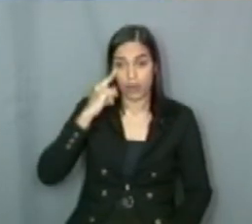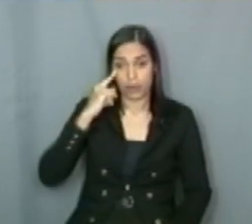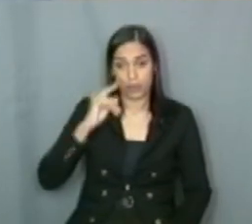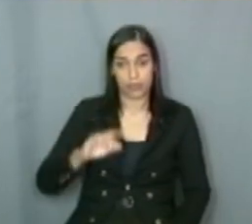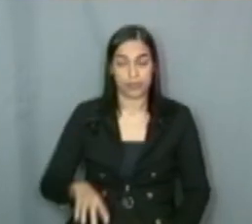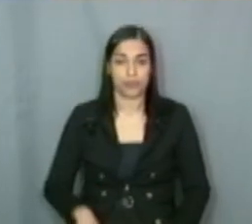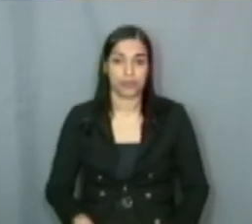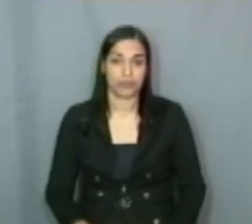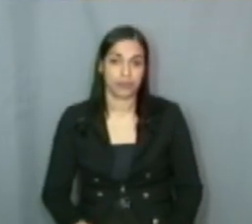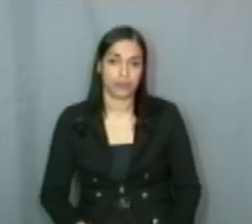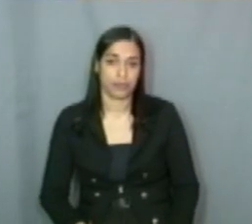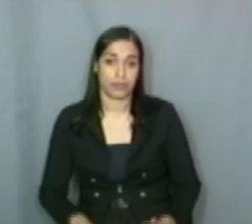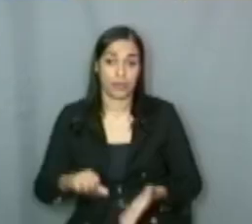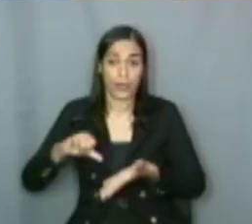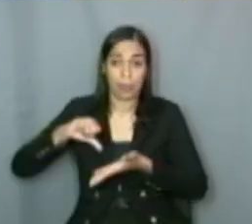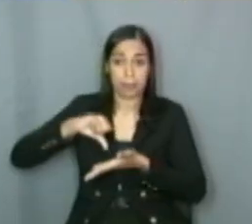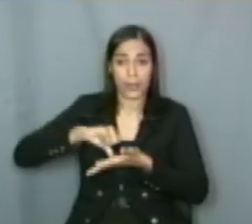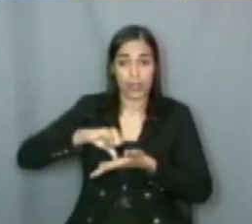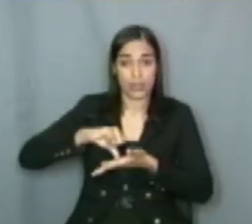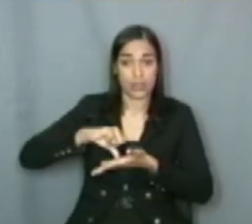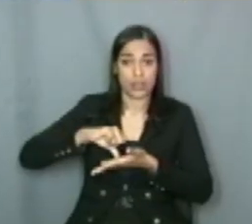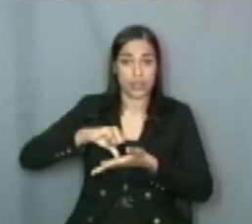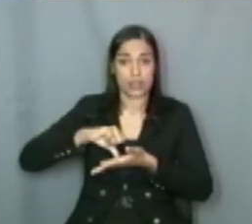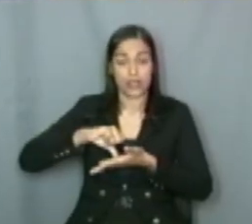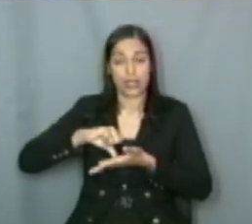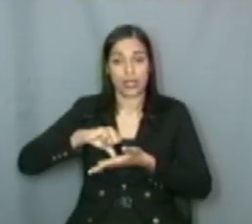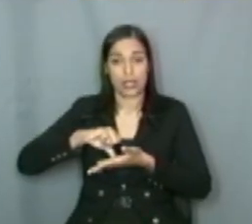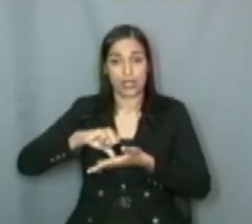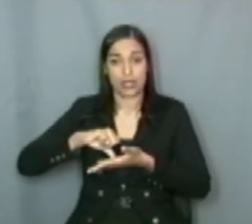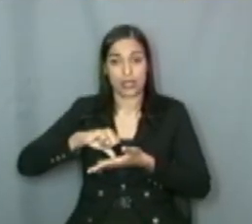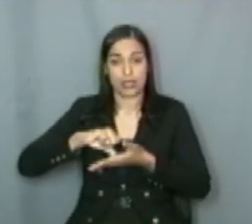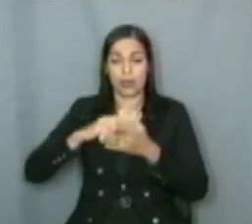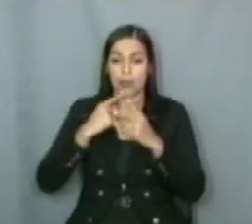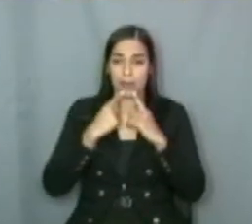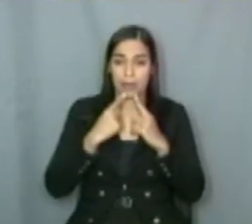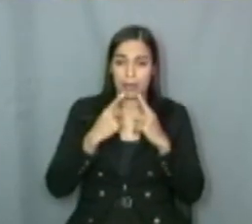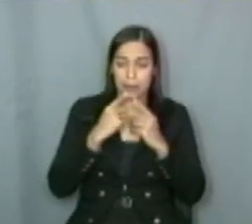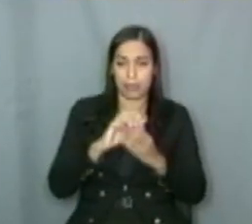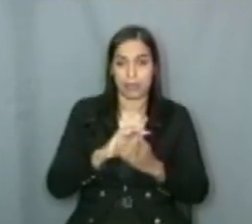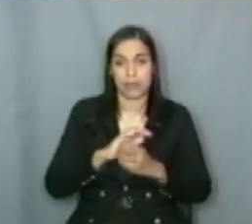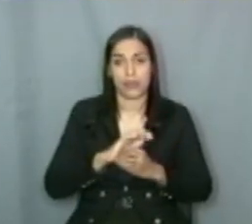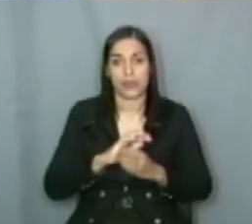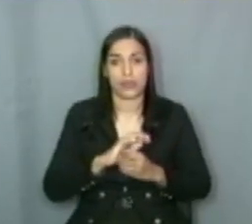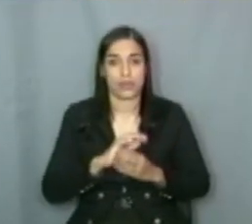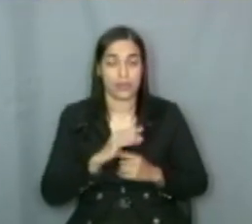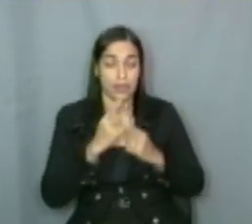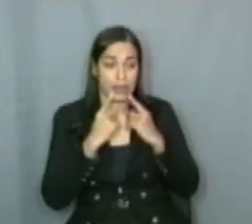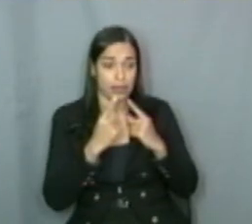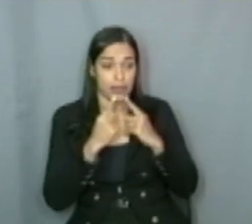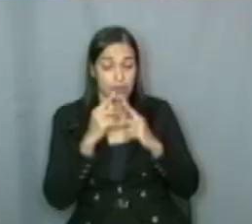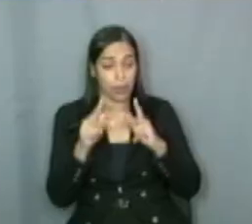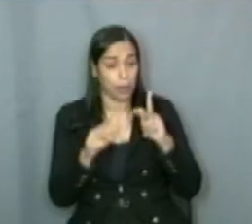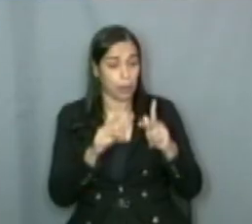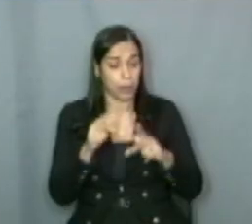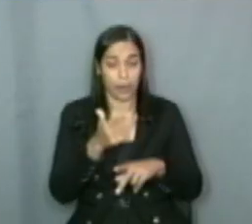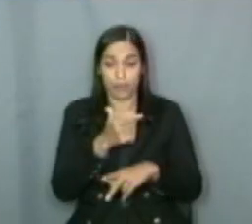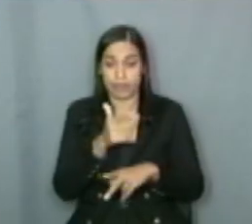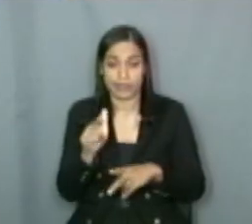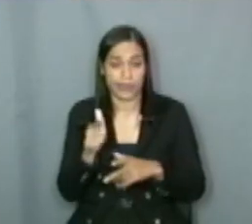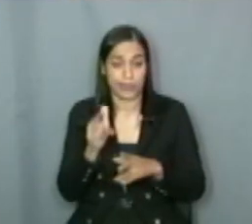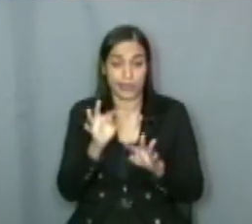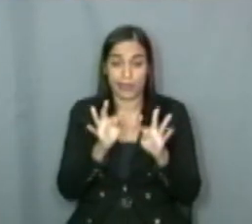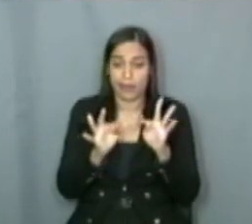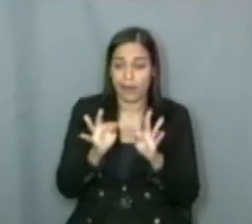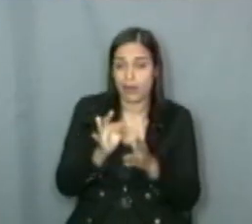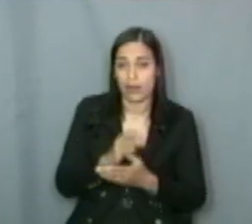aí você tem aqui uma policlínica que está cheia de reclamação, com o povo sem ser tratado, sem ser recebido, sem